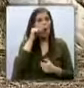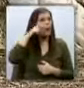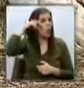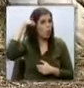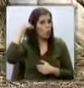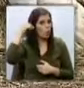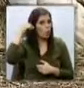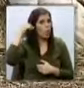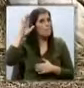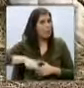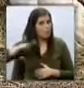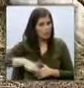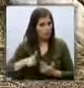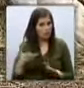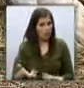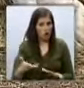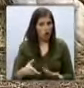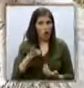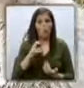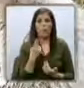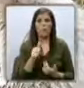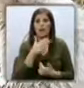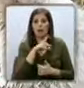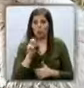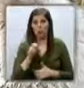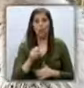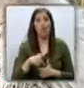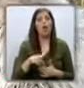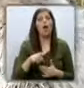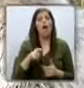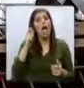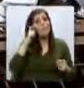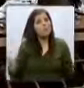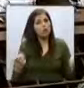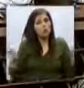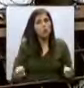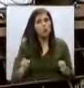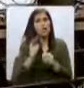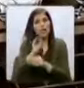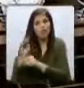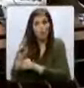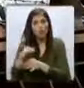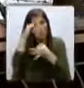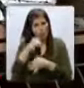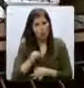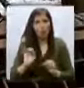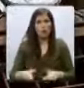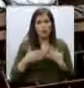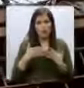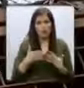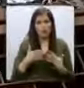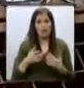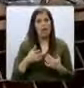drasticamente Humberto Figueiredo que além de pastor também é criador confirm em princpio começa a ser logo amigo dos